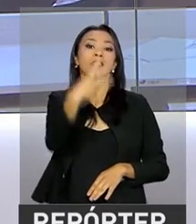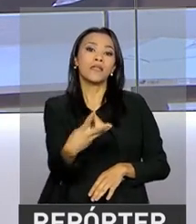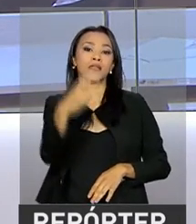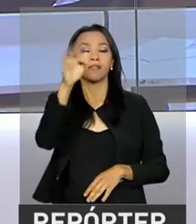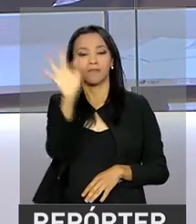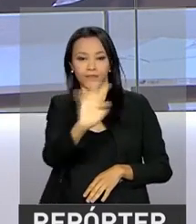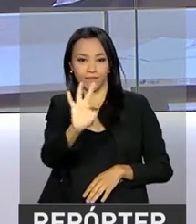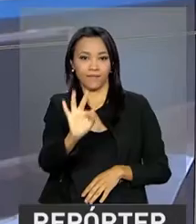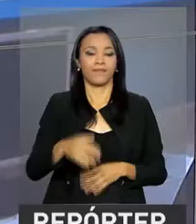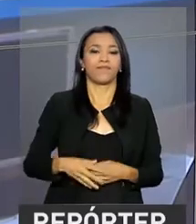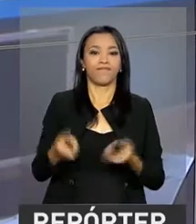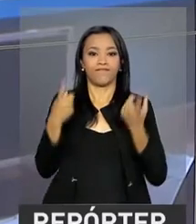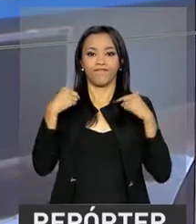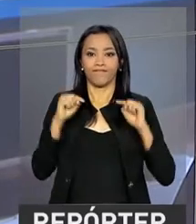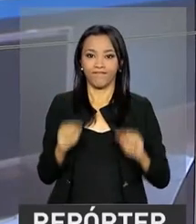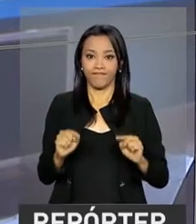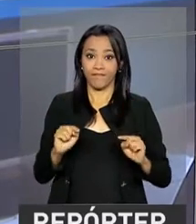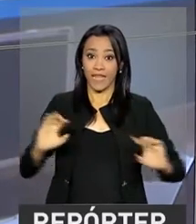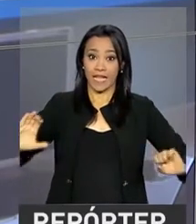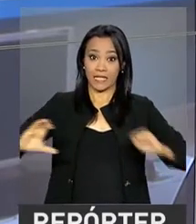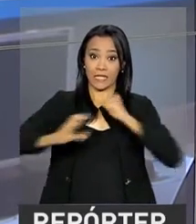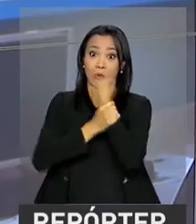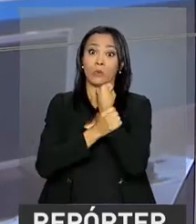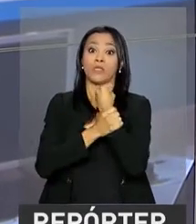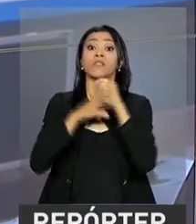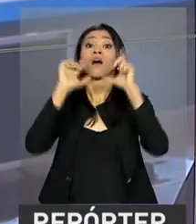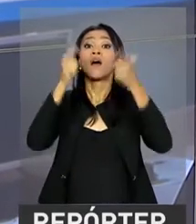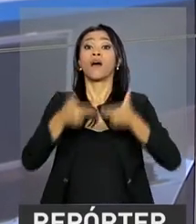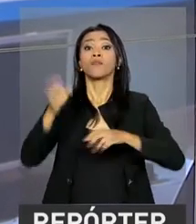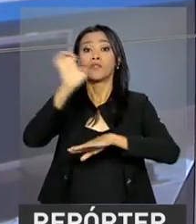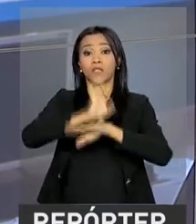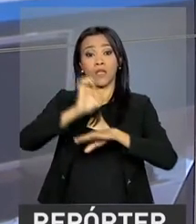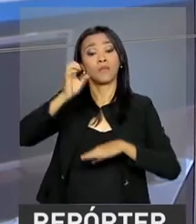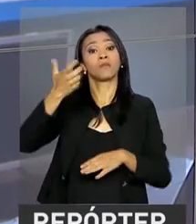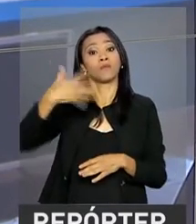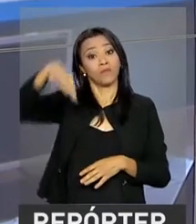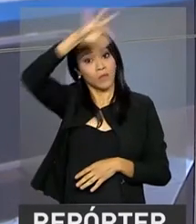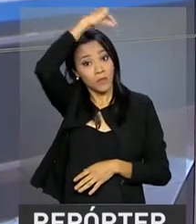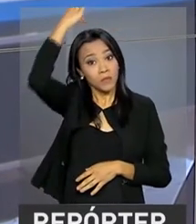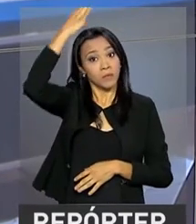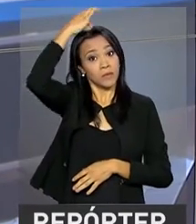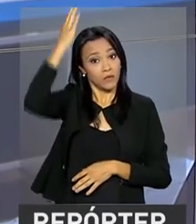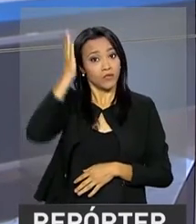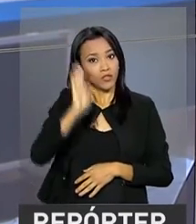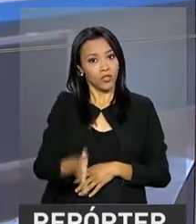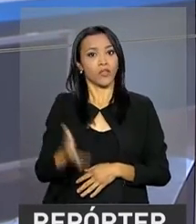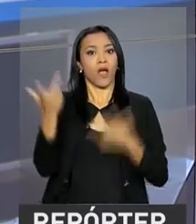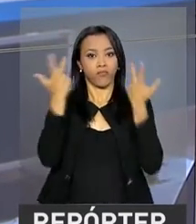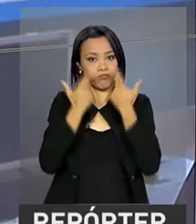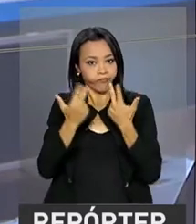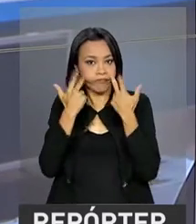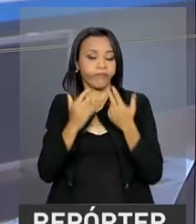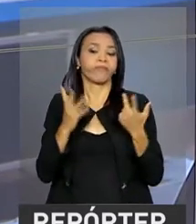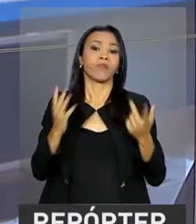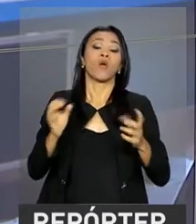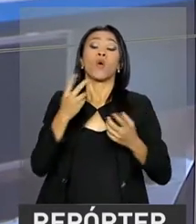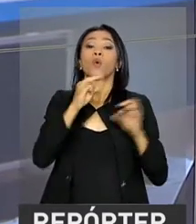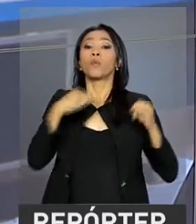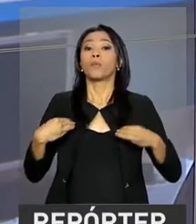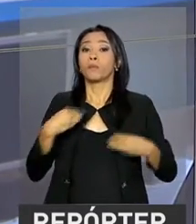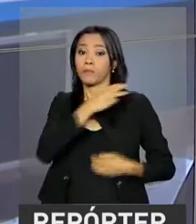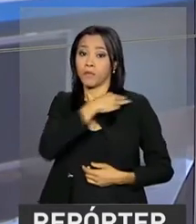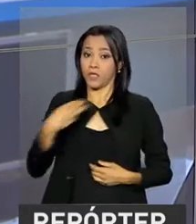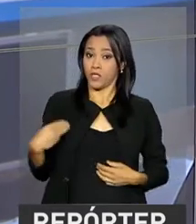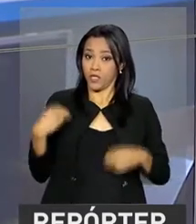de fevereiro a segurança no espírito santo foi recuperada a informação é do ministro da defesa raúl jungmann que